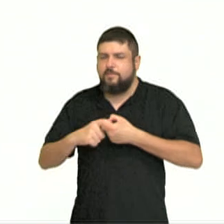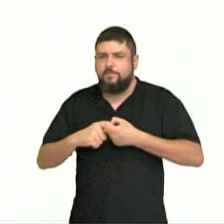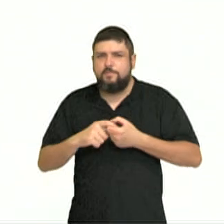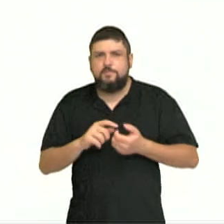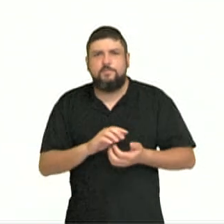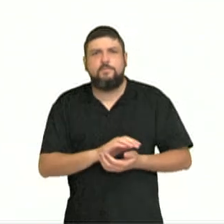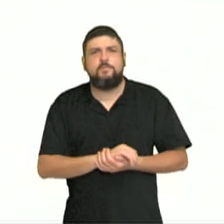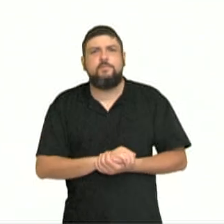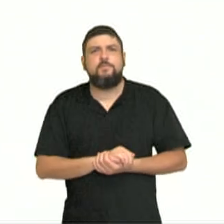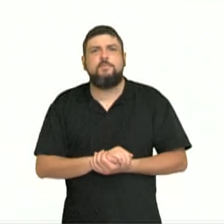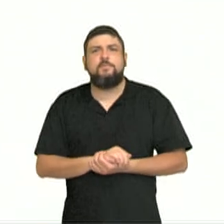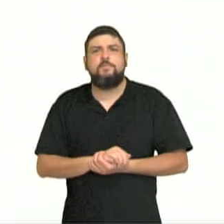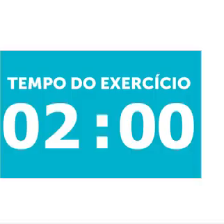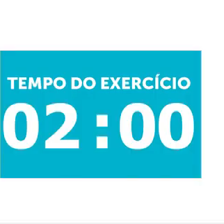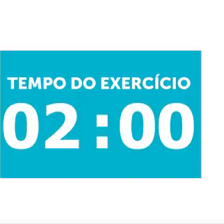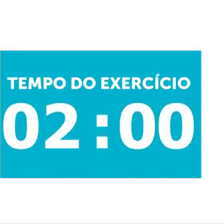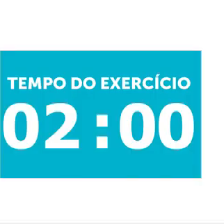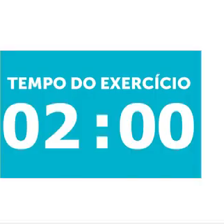volto a seguir, conversar contigo.